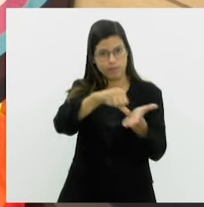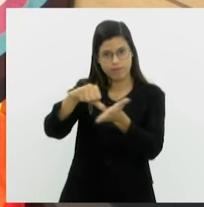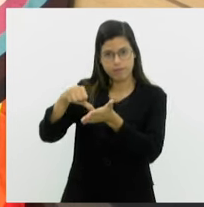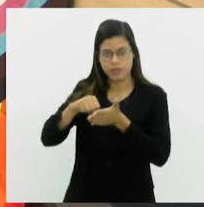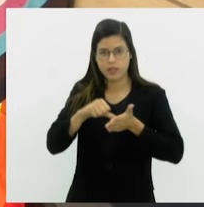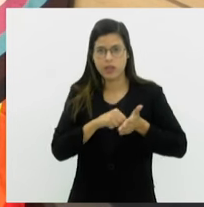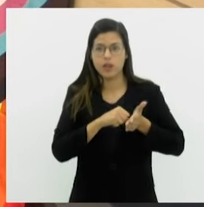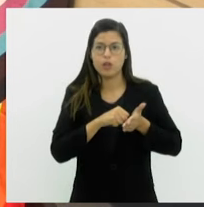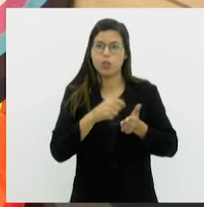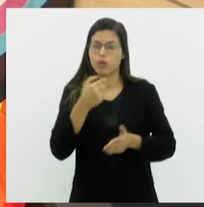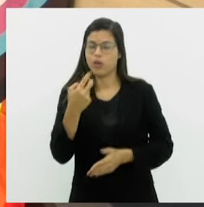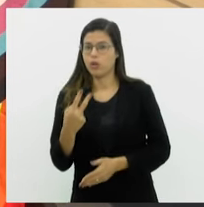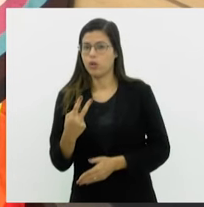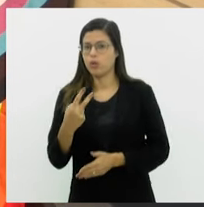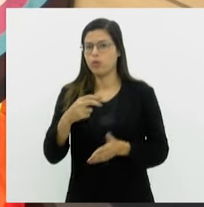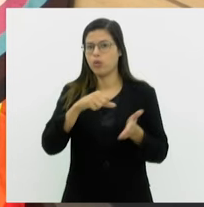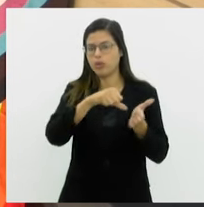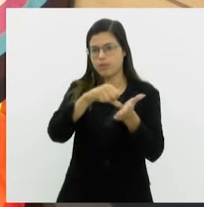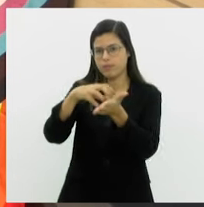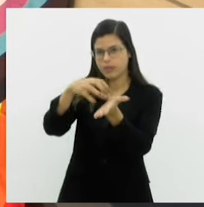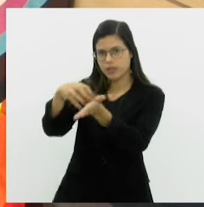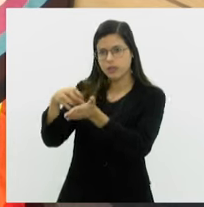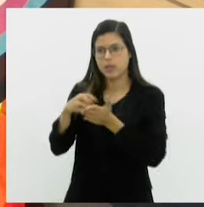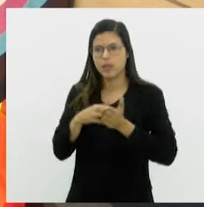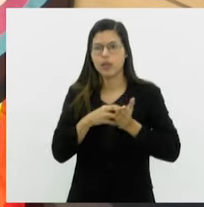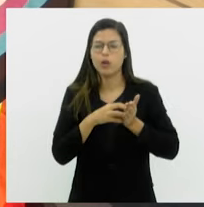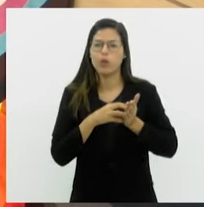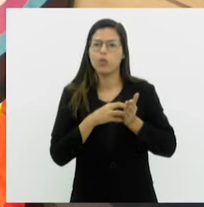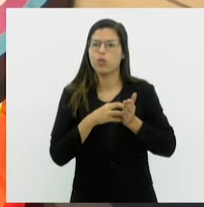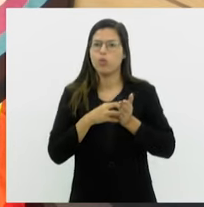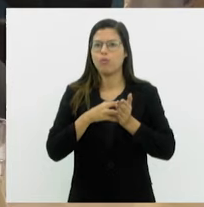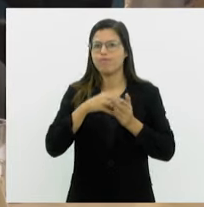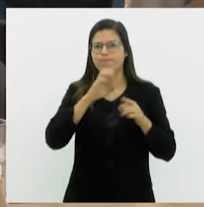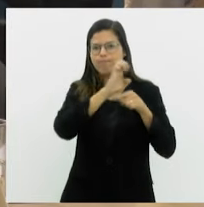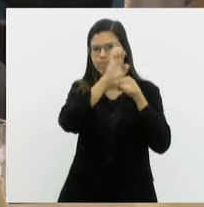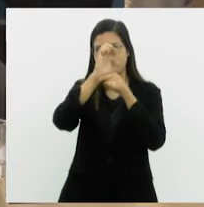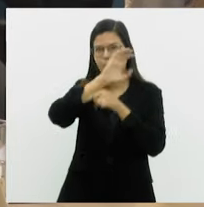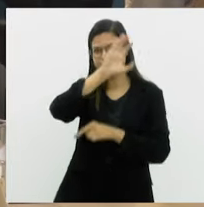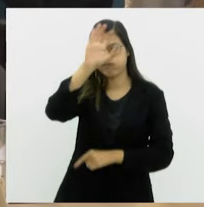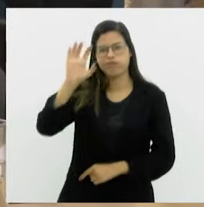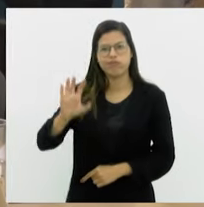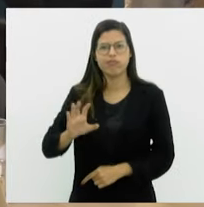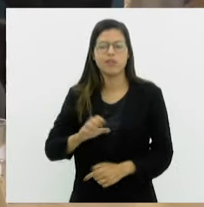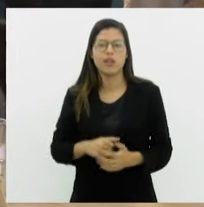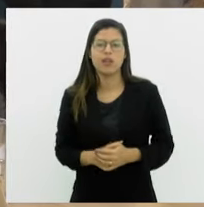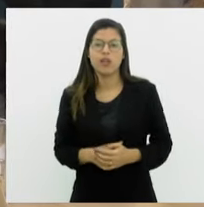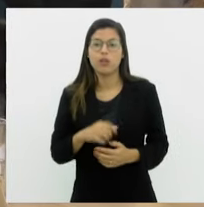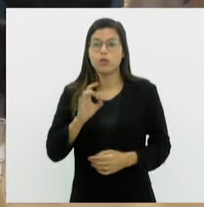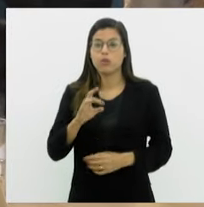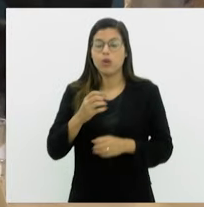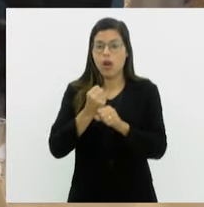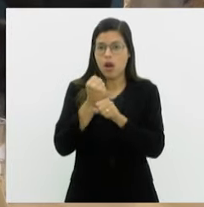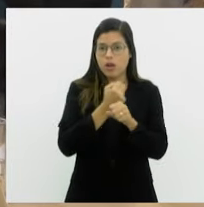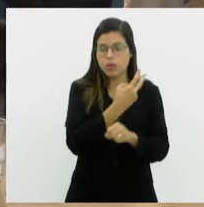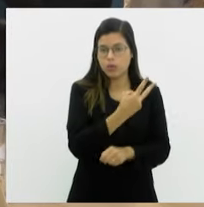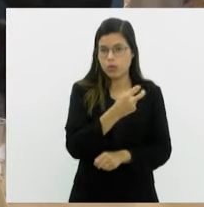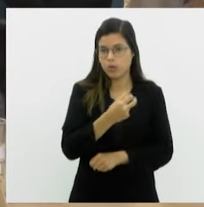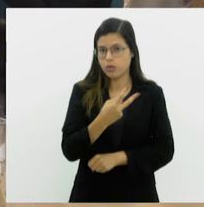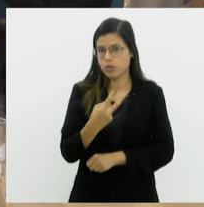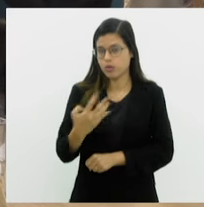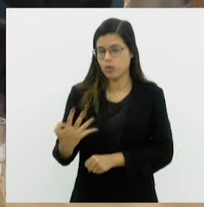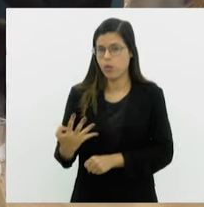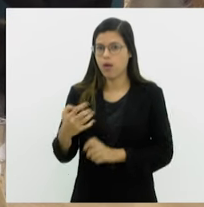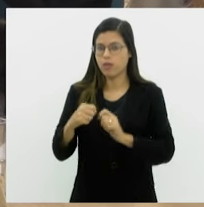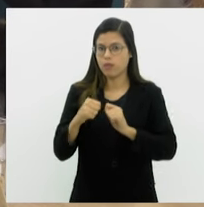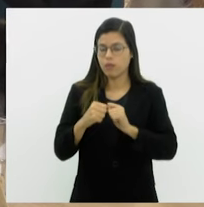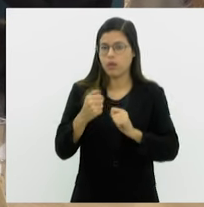2 centros comunitários LGBTIs espalhados pelo Estado. Somente em 2024, já foram realizados quase